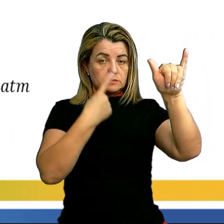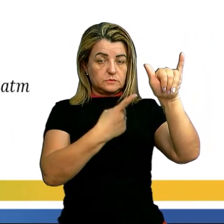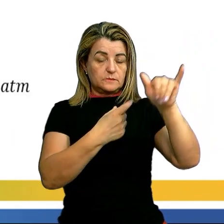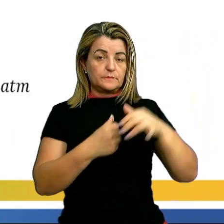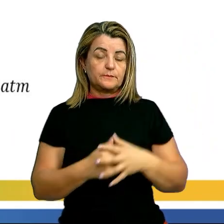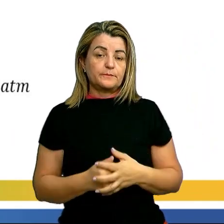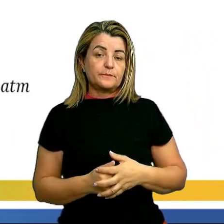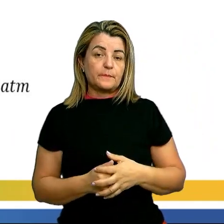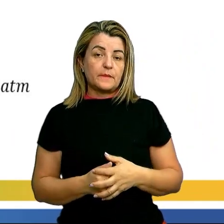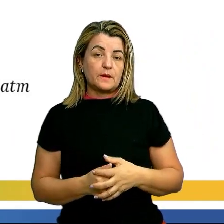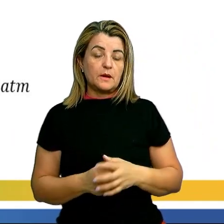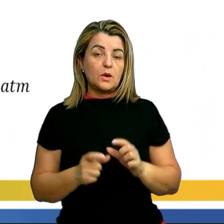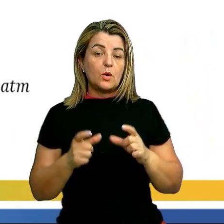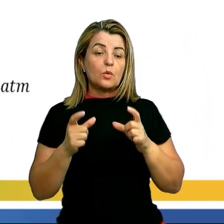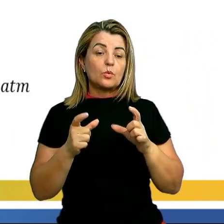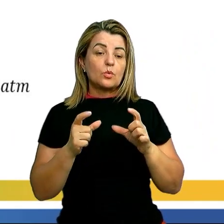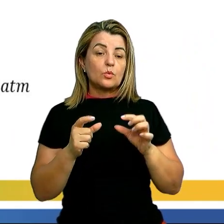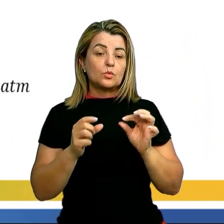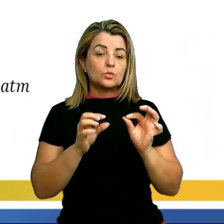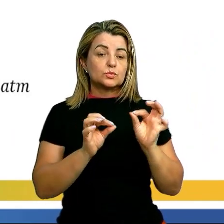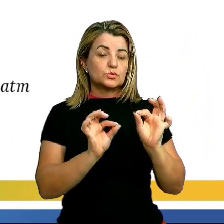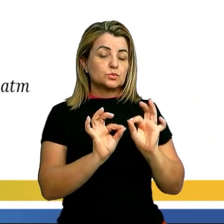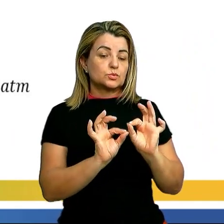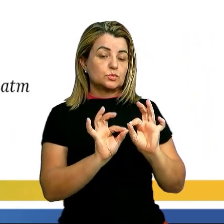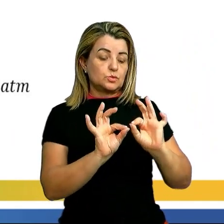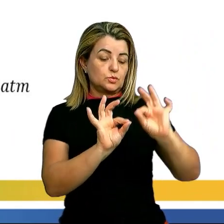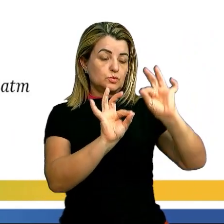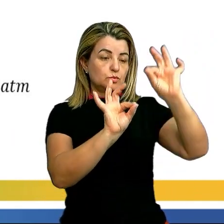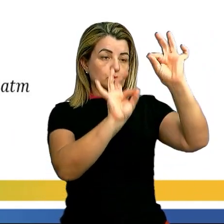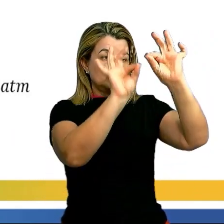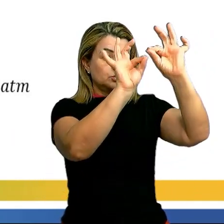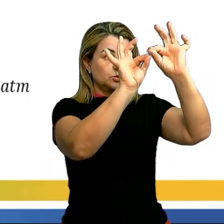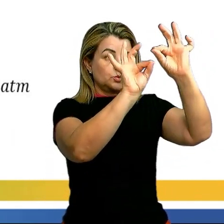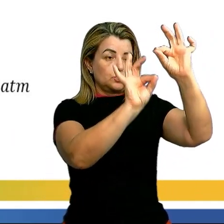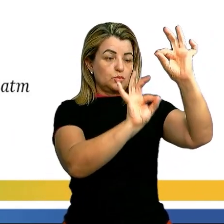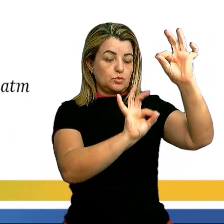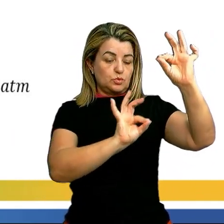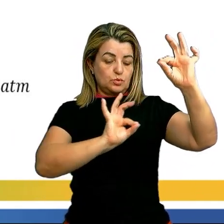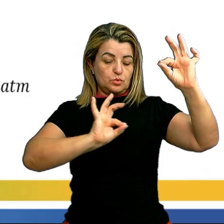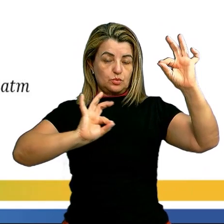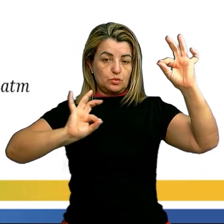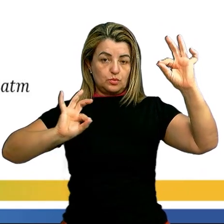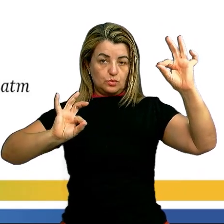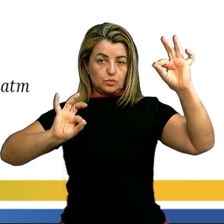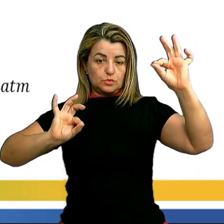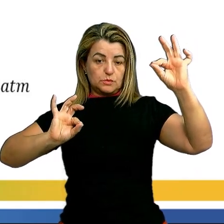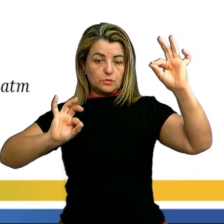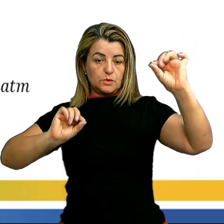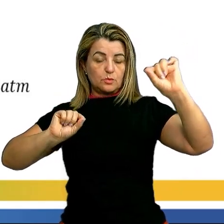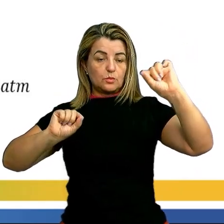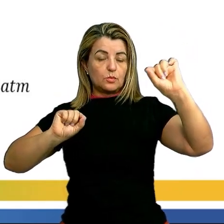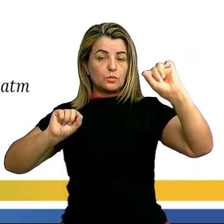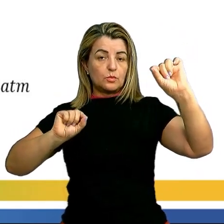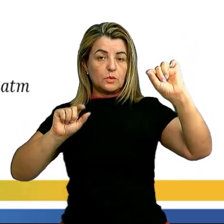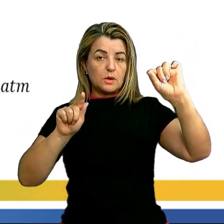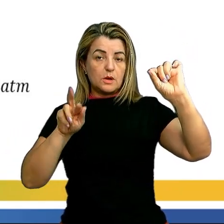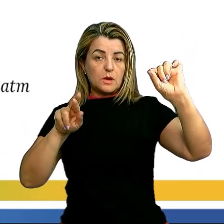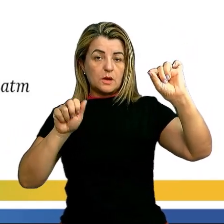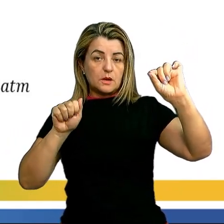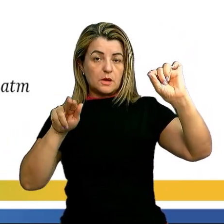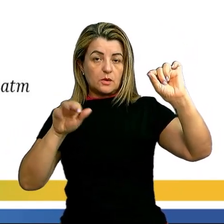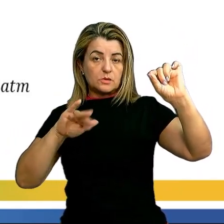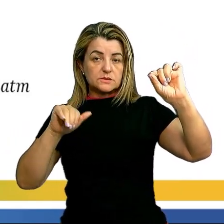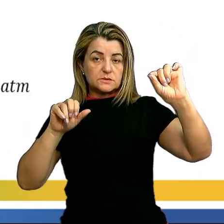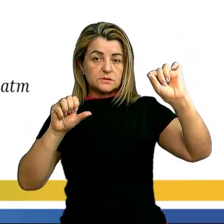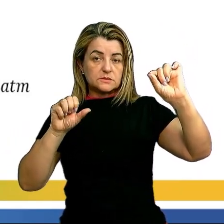bem, onde o eixo x é a pressão atmosférica e o y é o graus Celsius, bom?